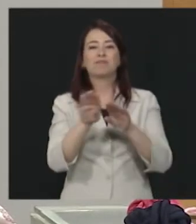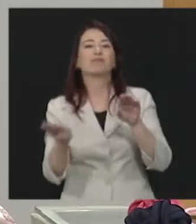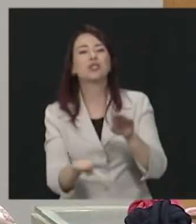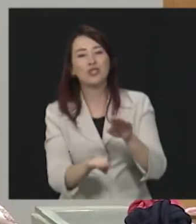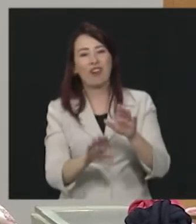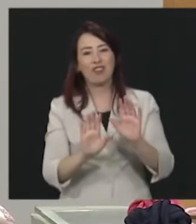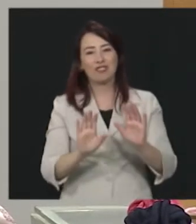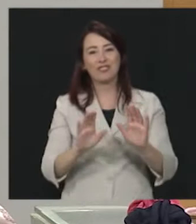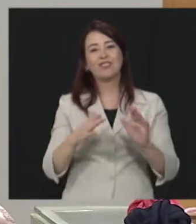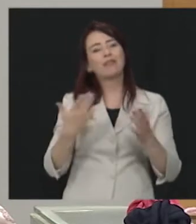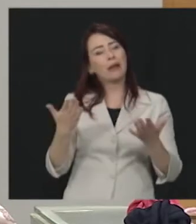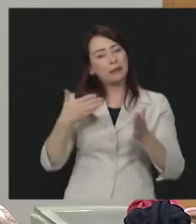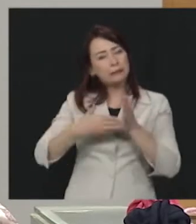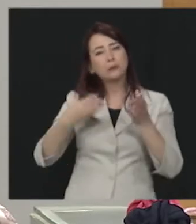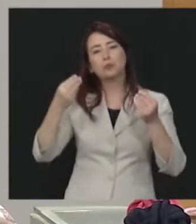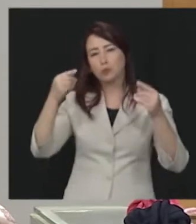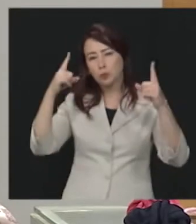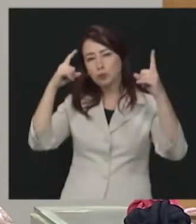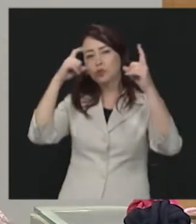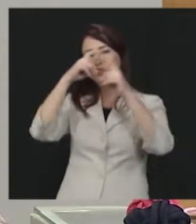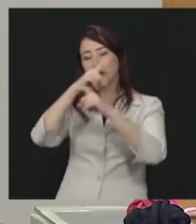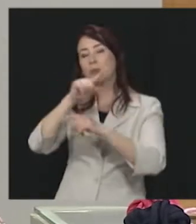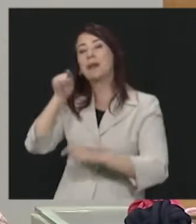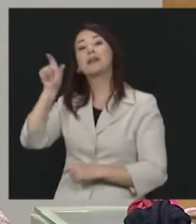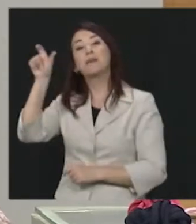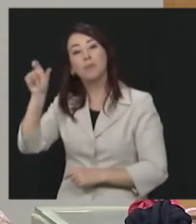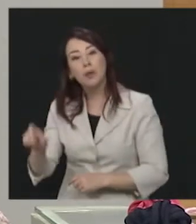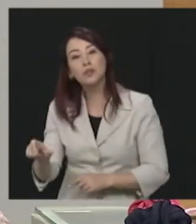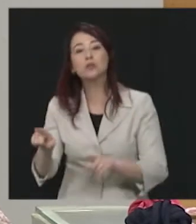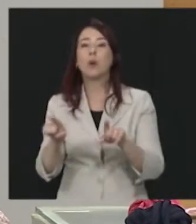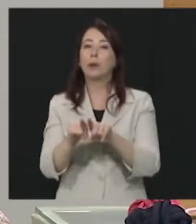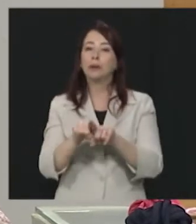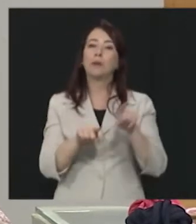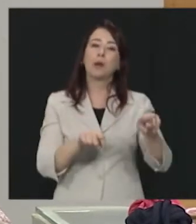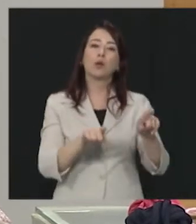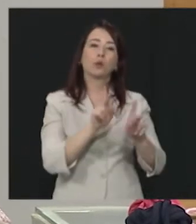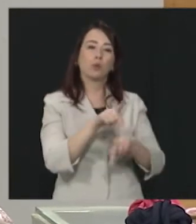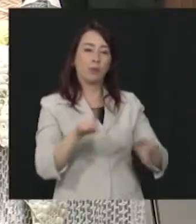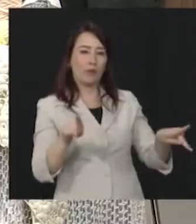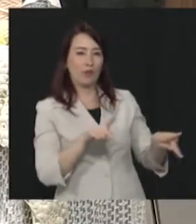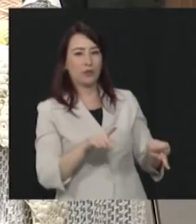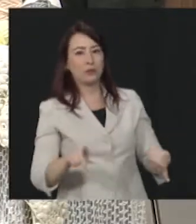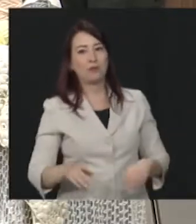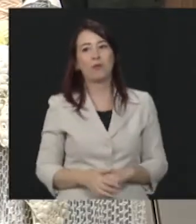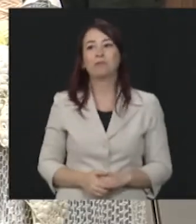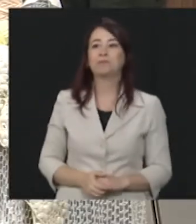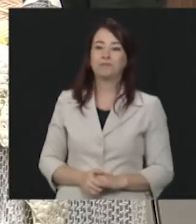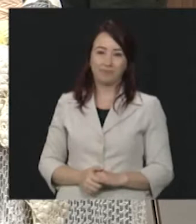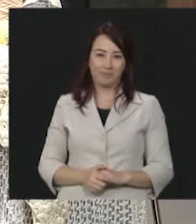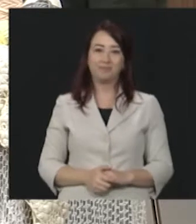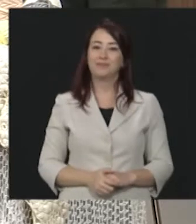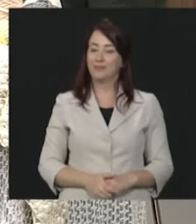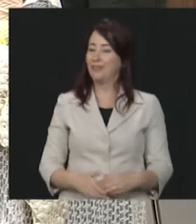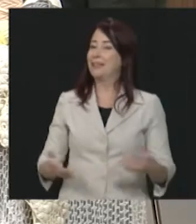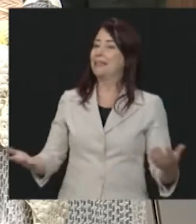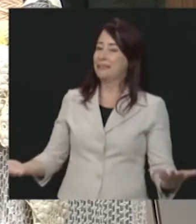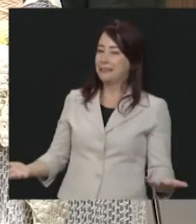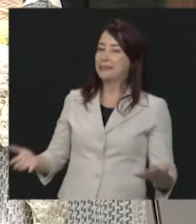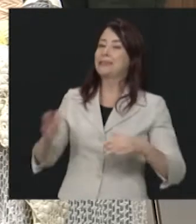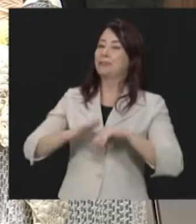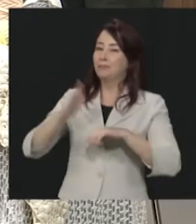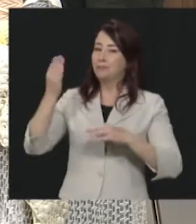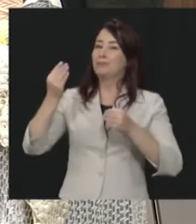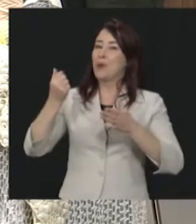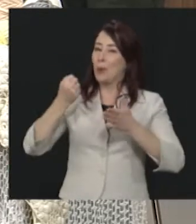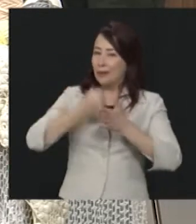dificuldade, tanto da pessoa com a dificuldade como do professor. É isso aí, gente. Os desafios ainda são muitos.